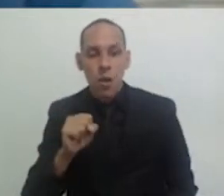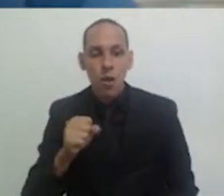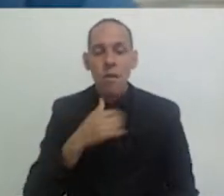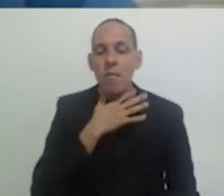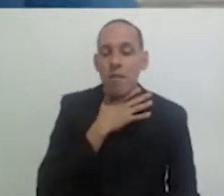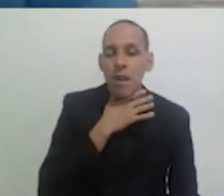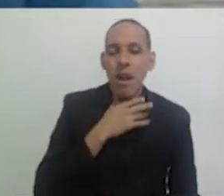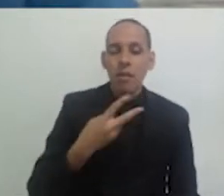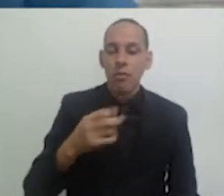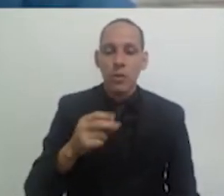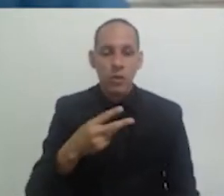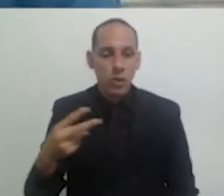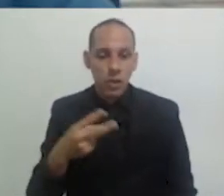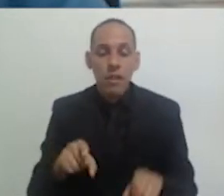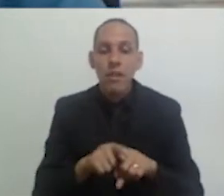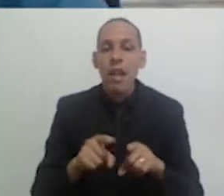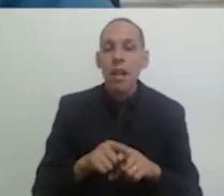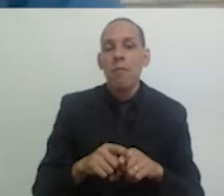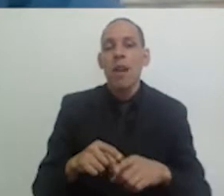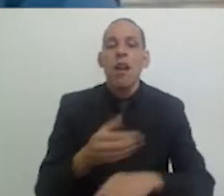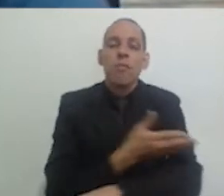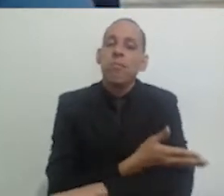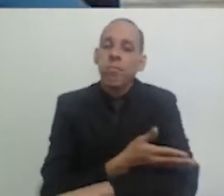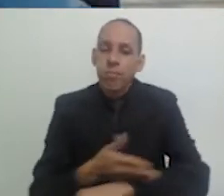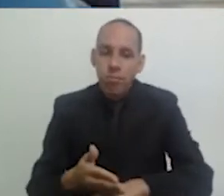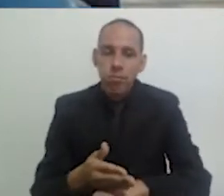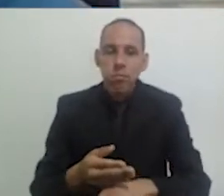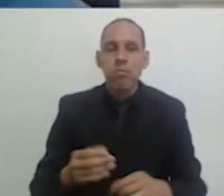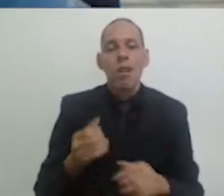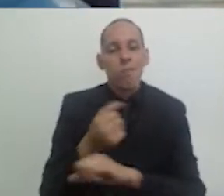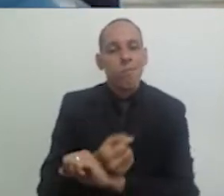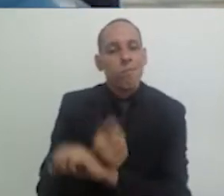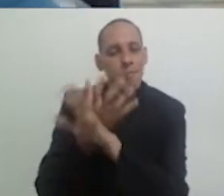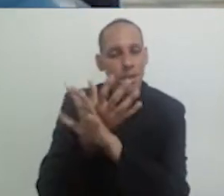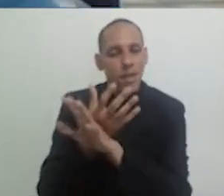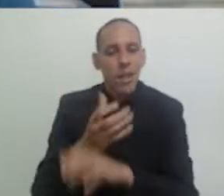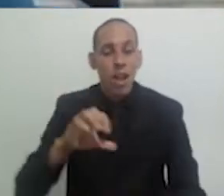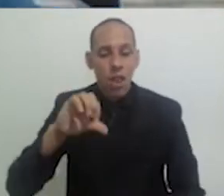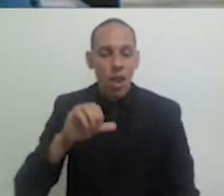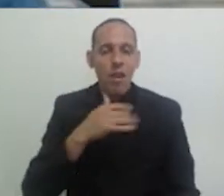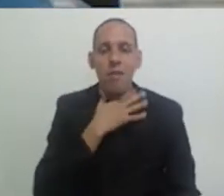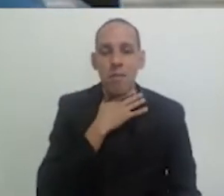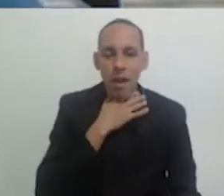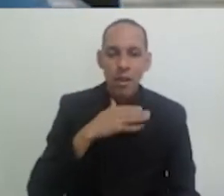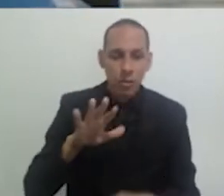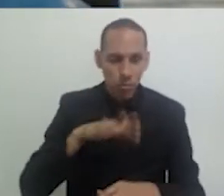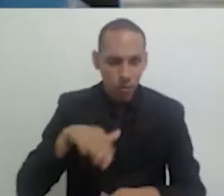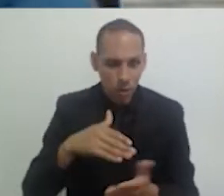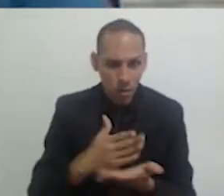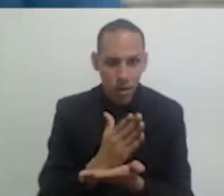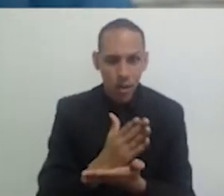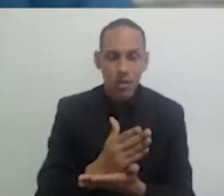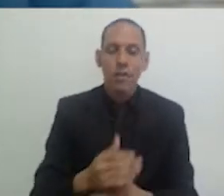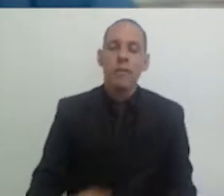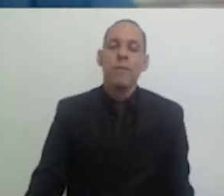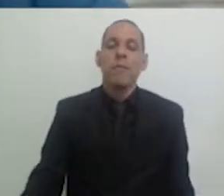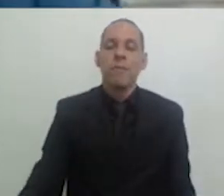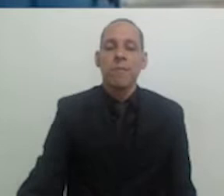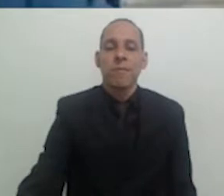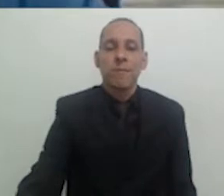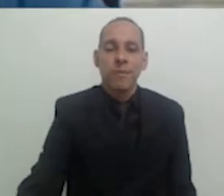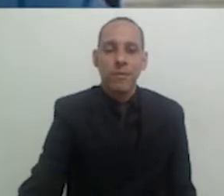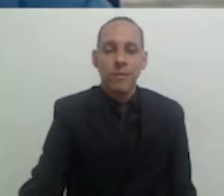sessão ordinária por videoconferência do dia 9 de março do mesmo ano. Todos aprovam? Aprovado.